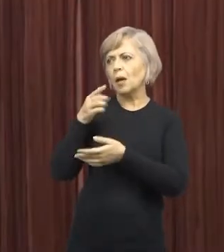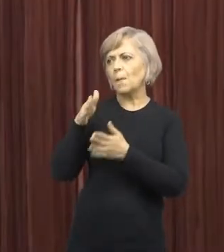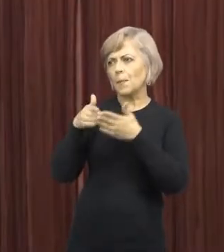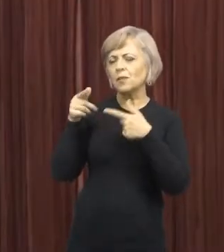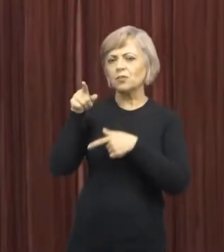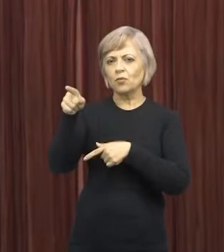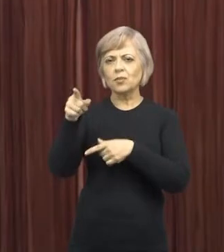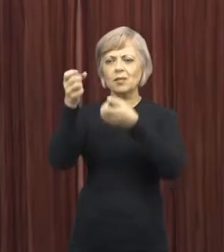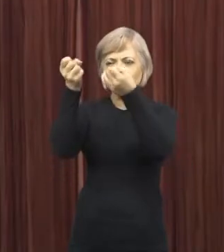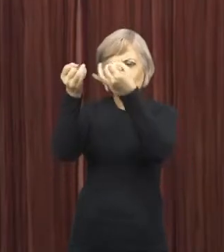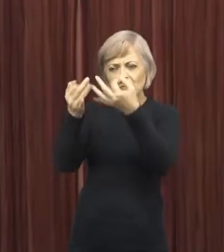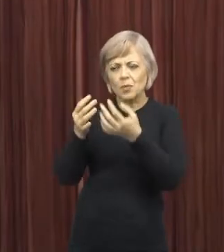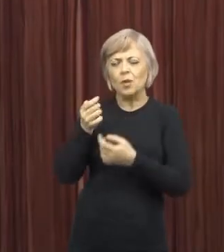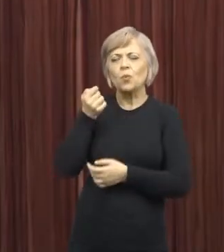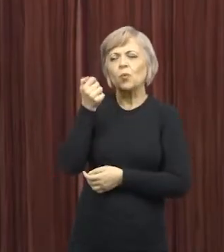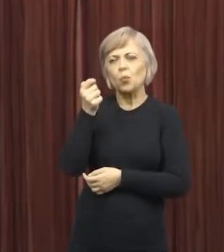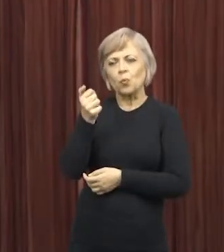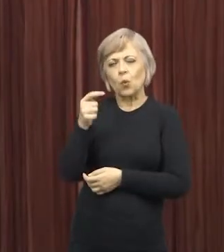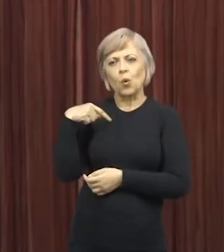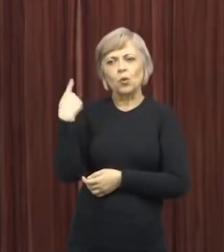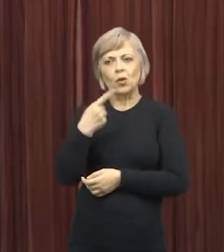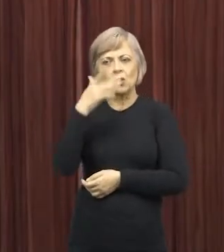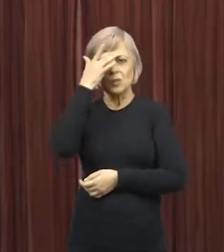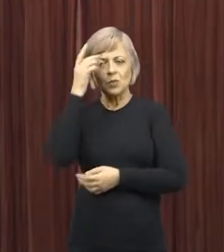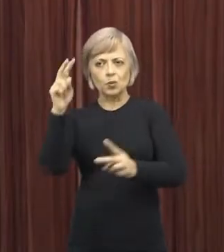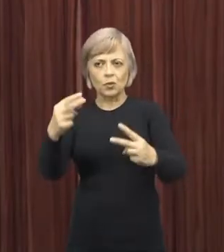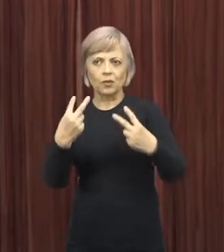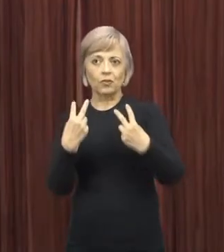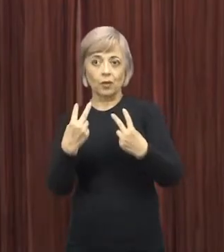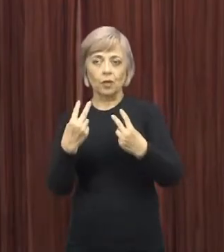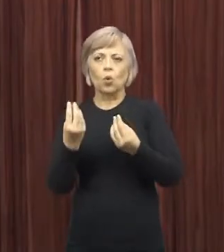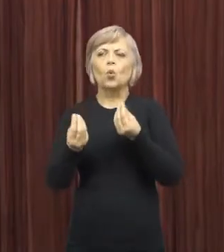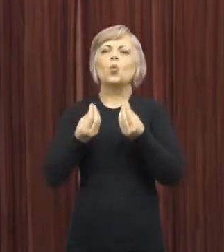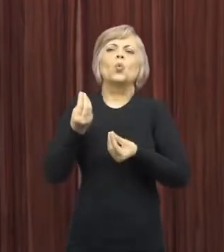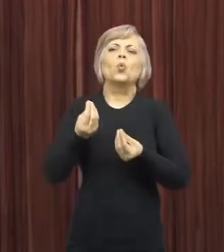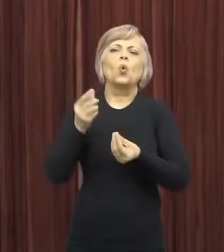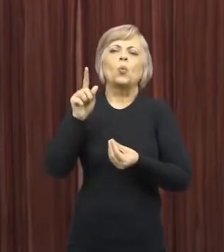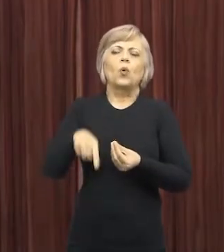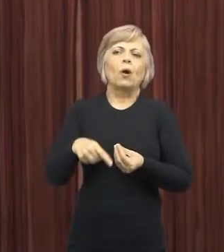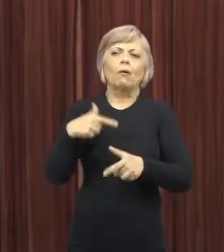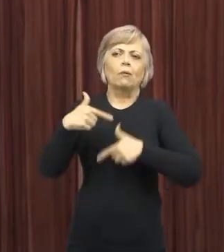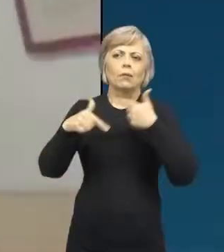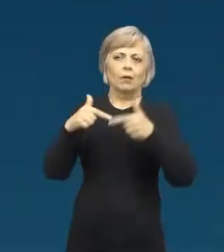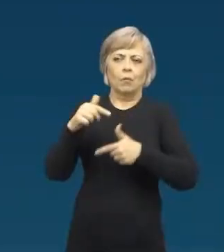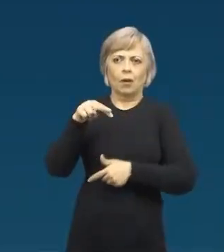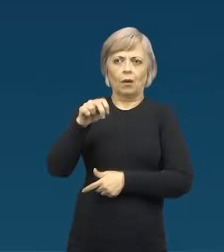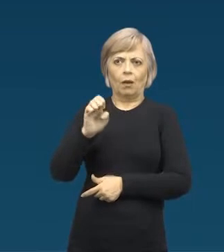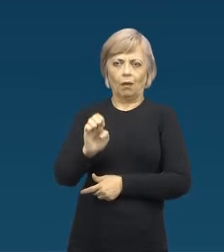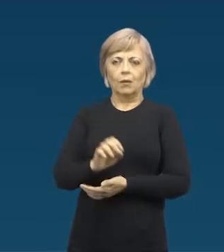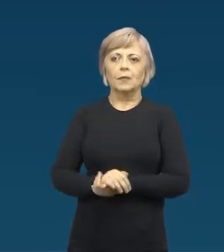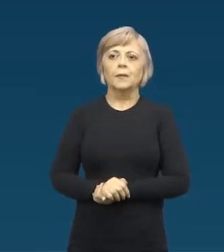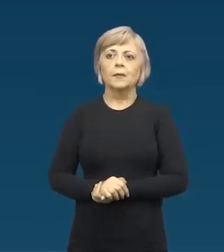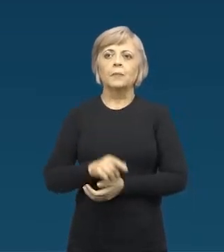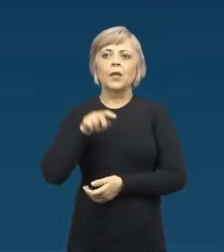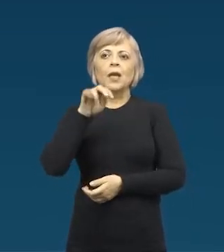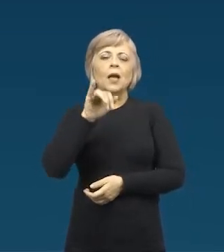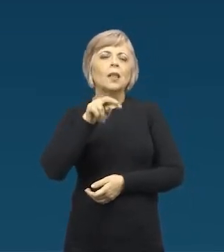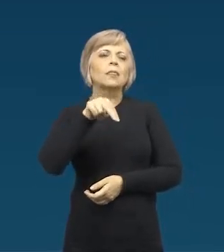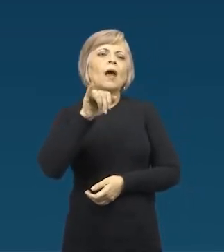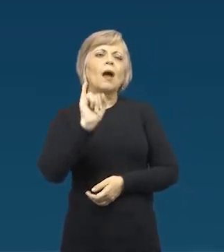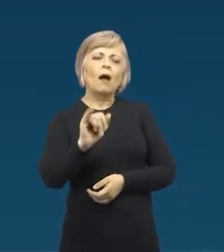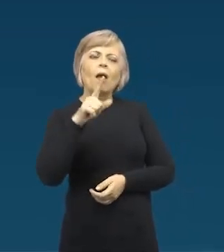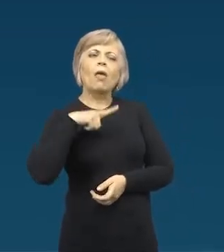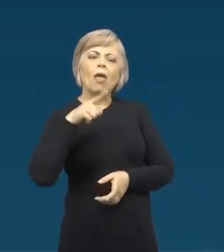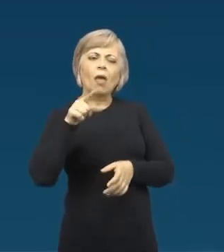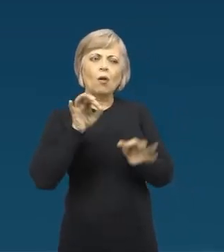senhora explicasse um pouquinho para os nossos telespectadores, né? O que é o NAI? Como é que ele funciona, doutora? Bem, o NAI é uma